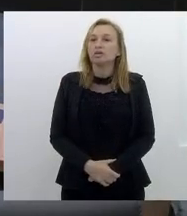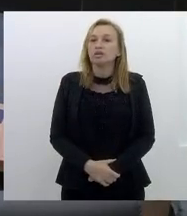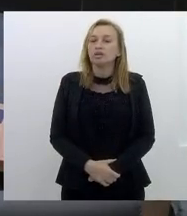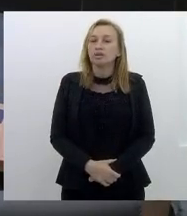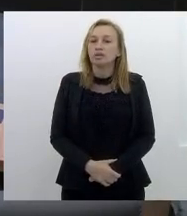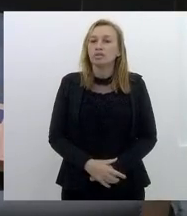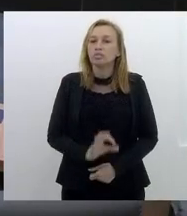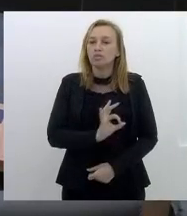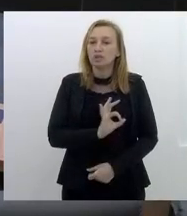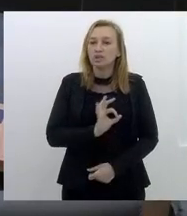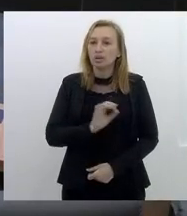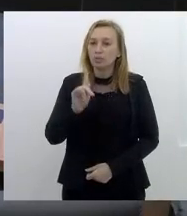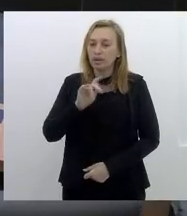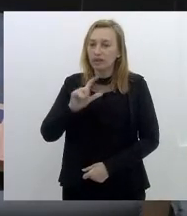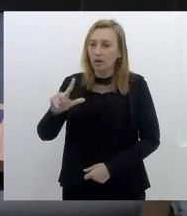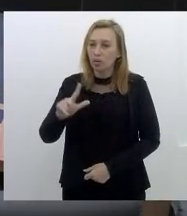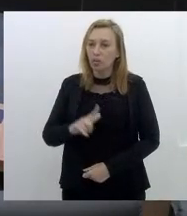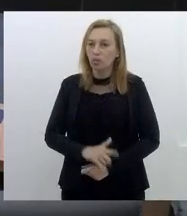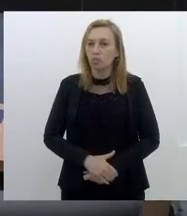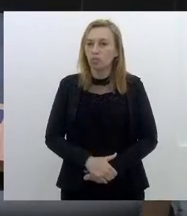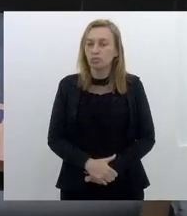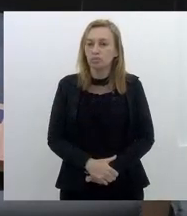policial penal